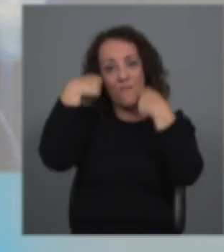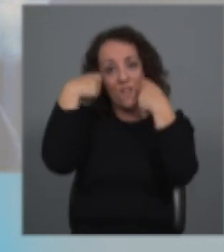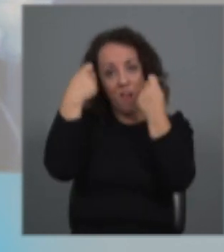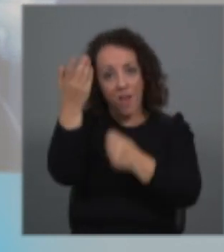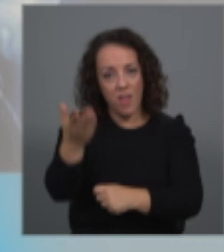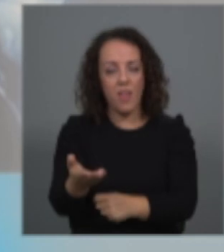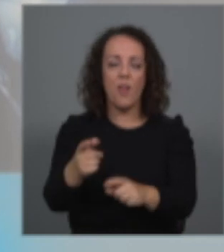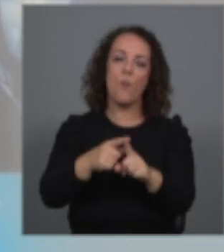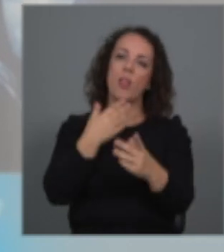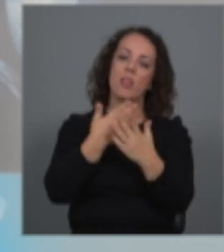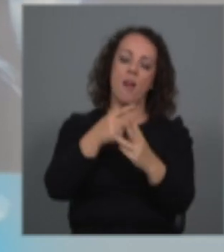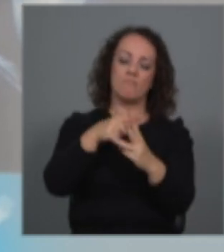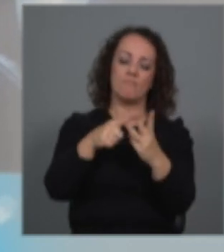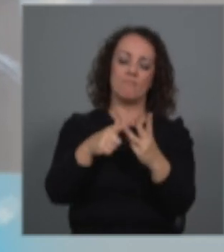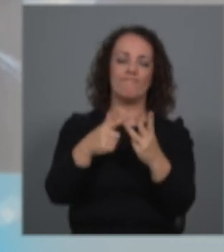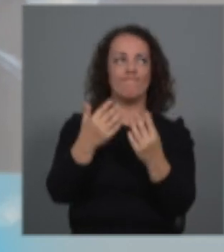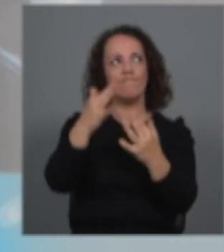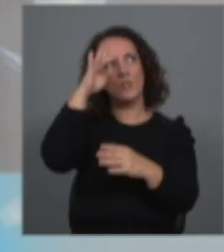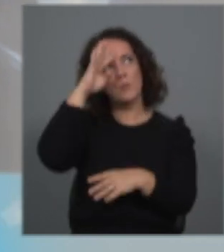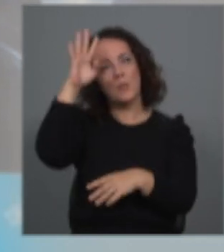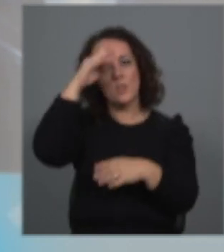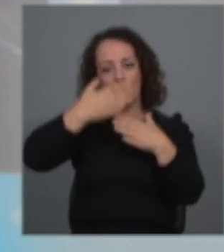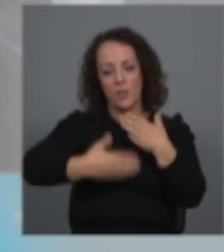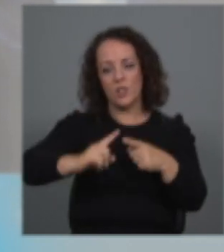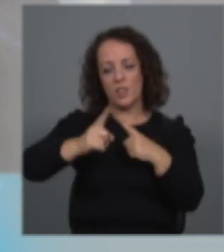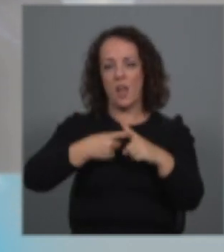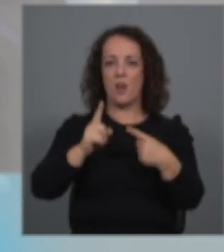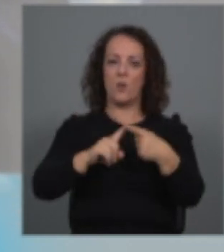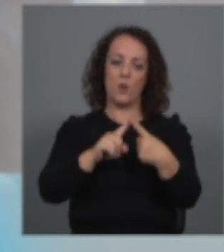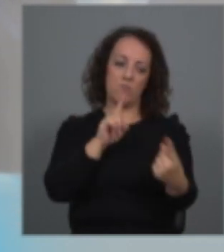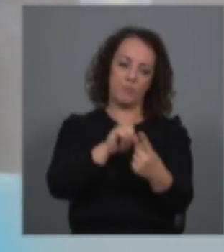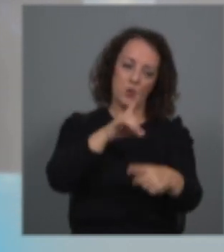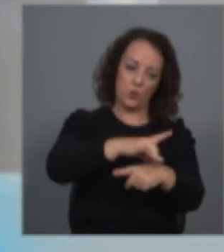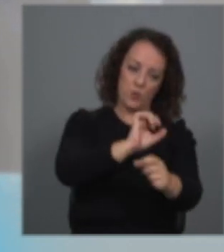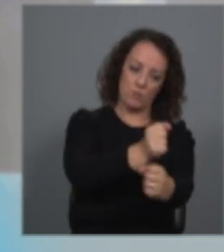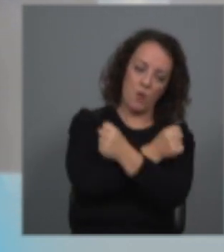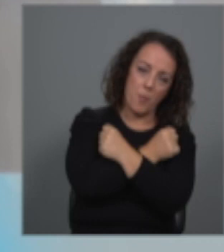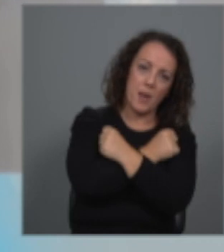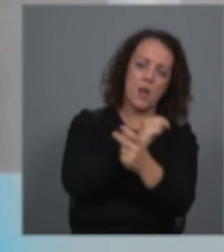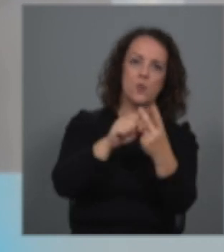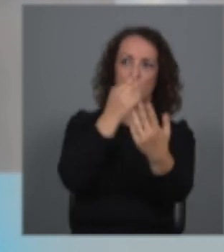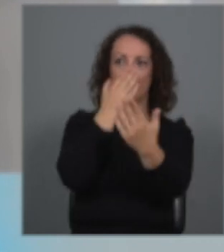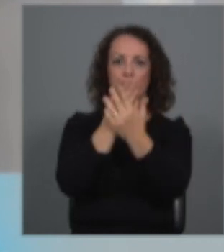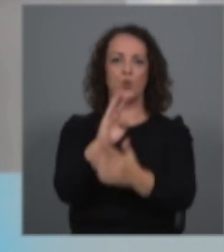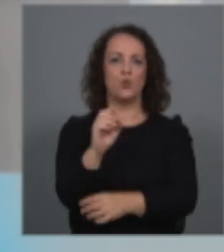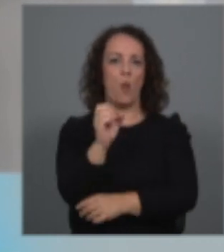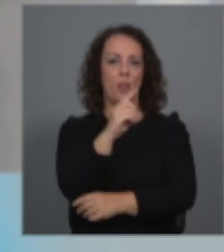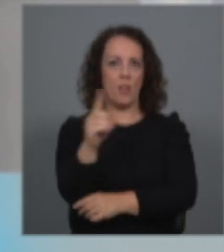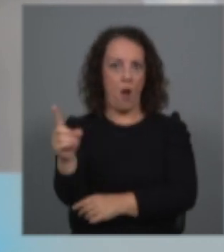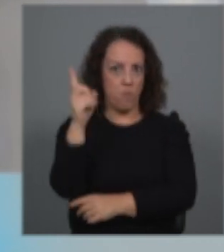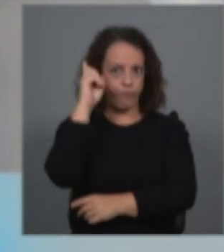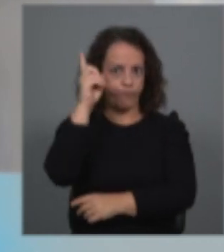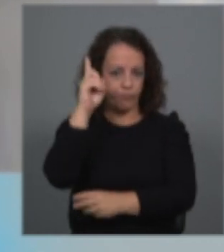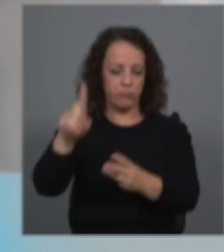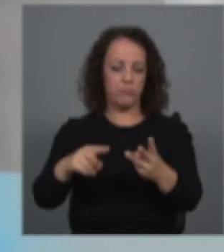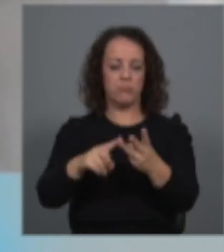novo ano, seja nesse abraço ao leproso, esse encontro com o sultão e a reconciliação com o